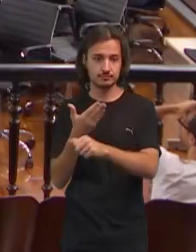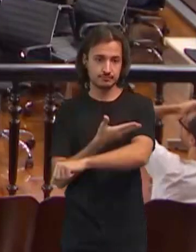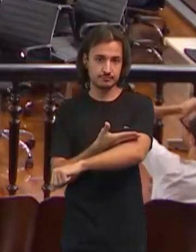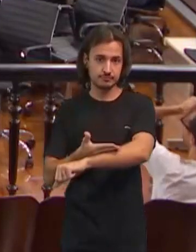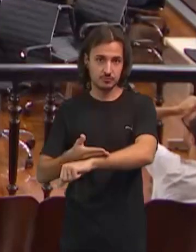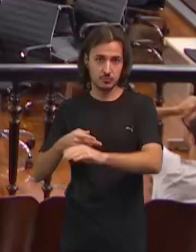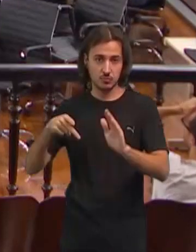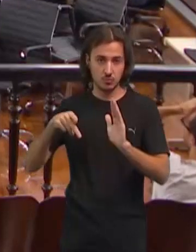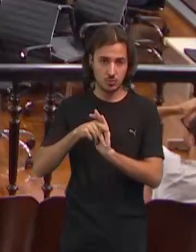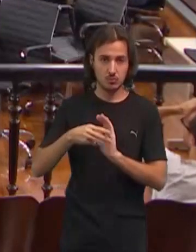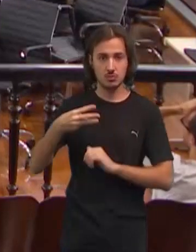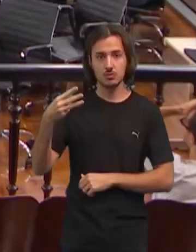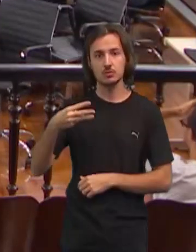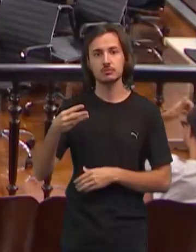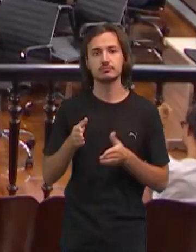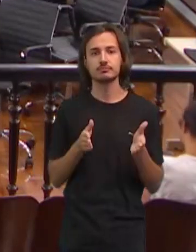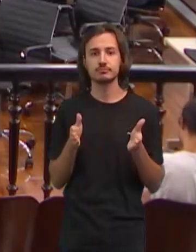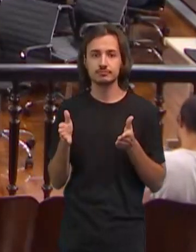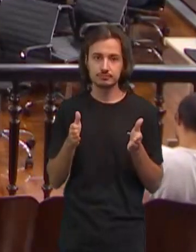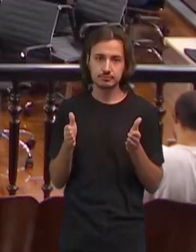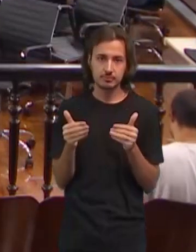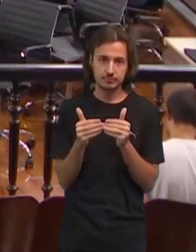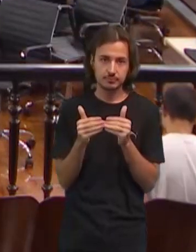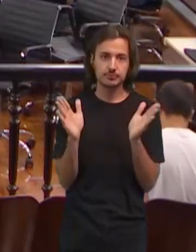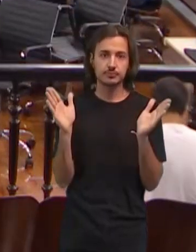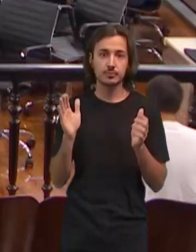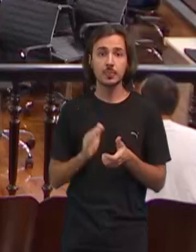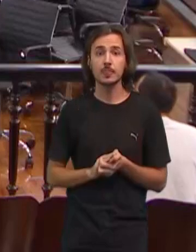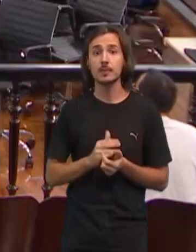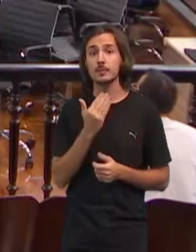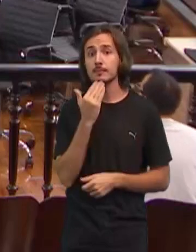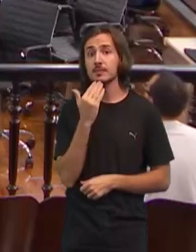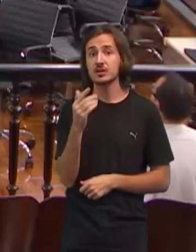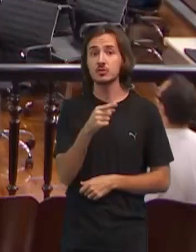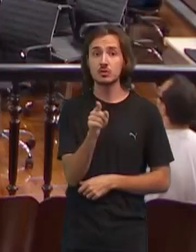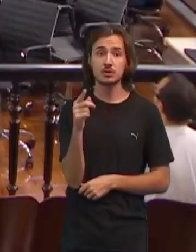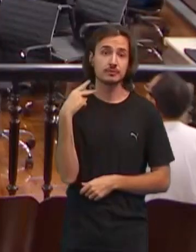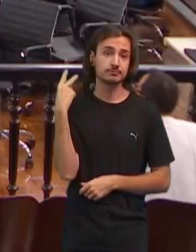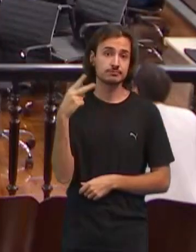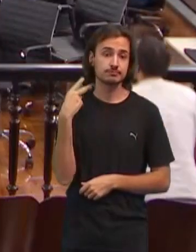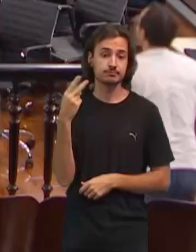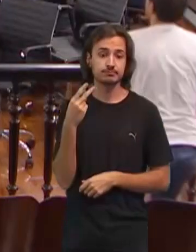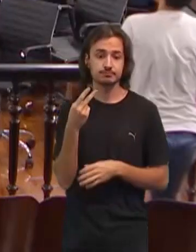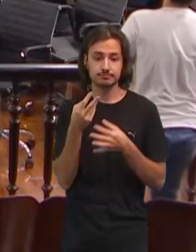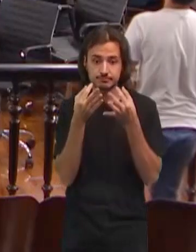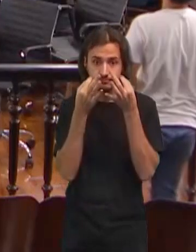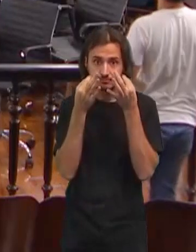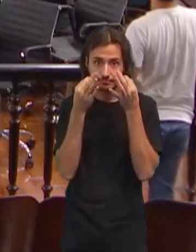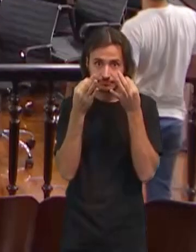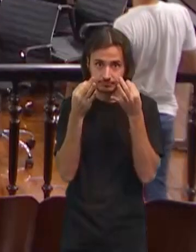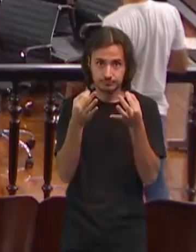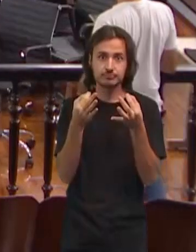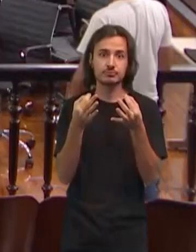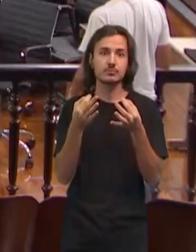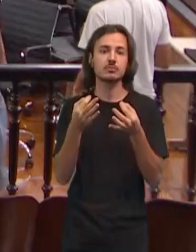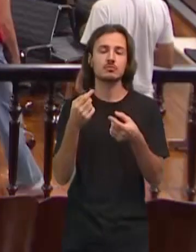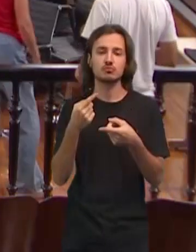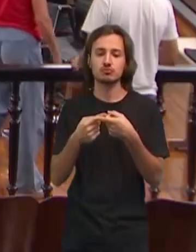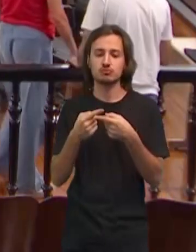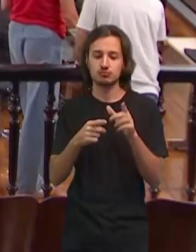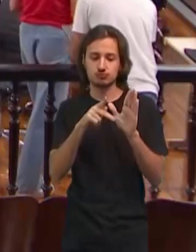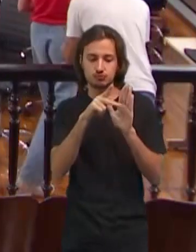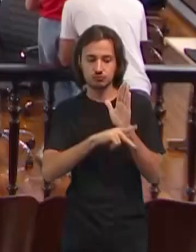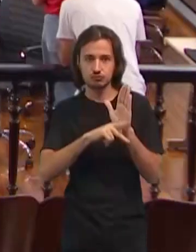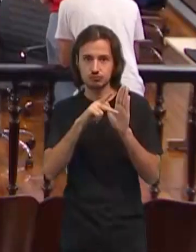período. Peço aos vereadores que fiquem atentos aí a todos esses projetos importantes para o dia de